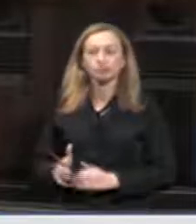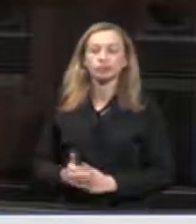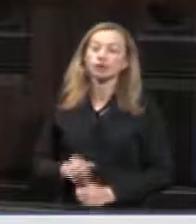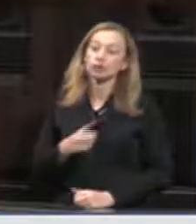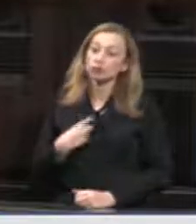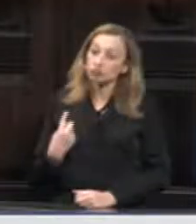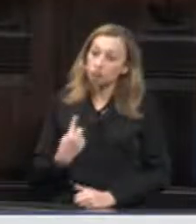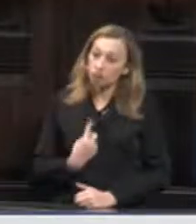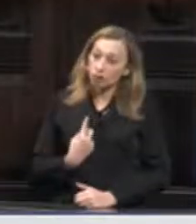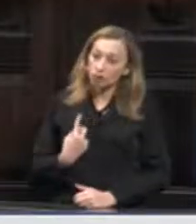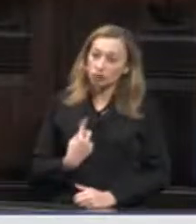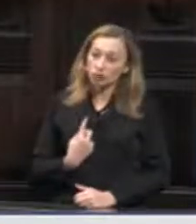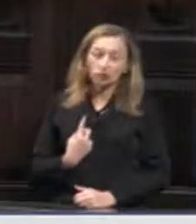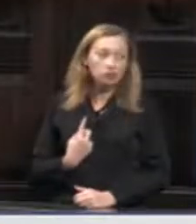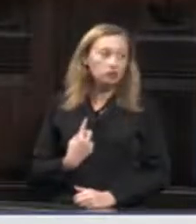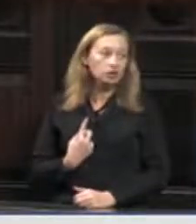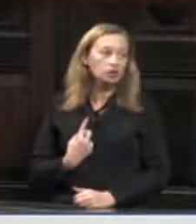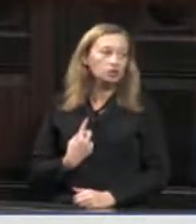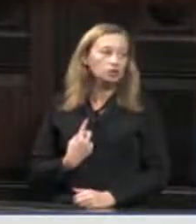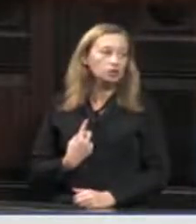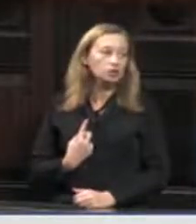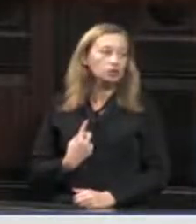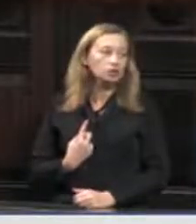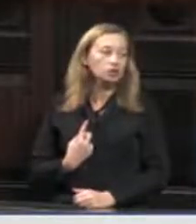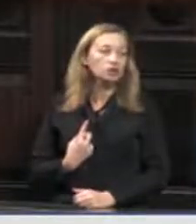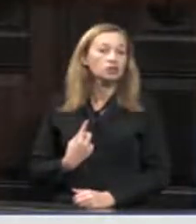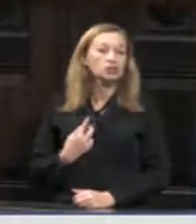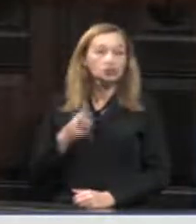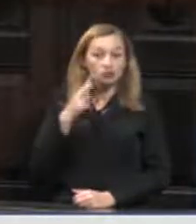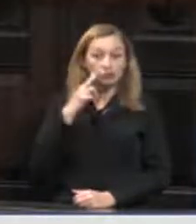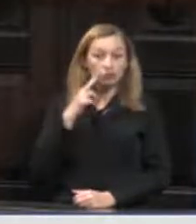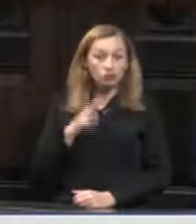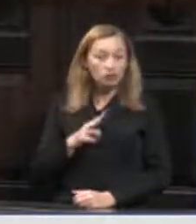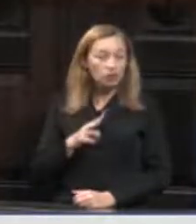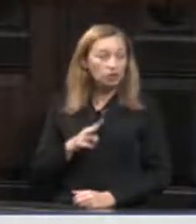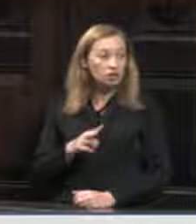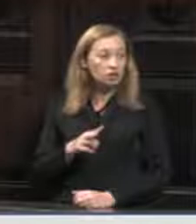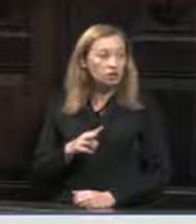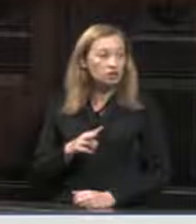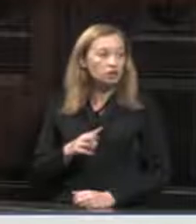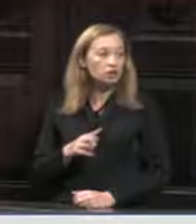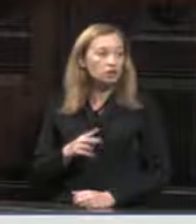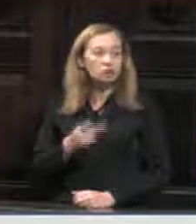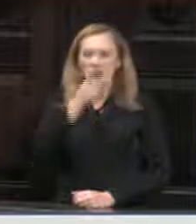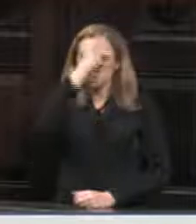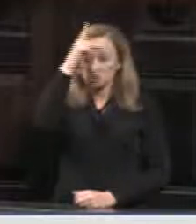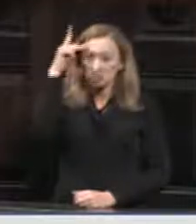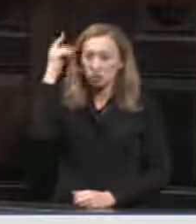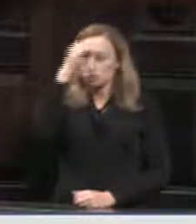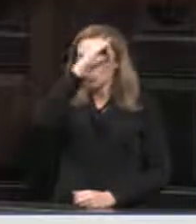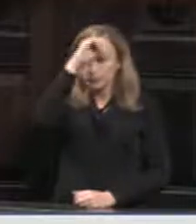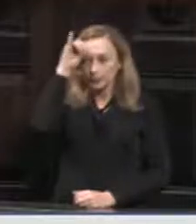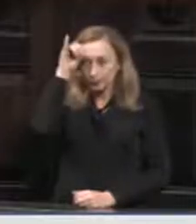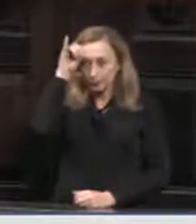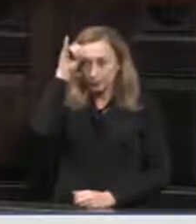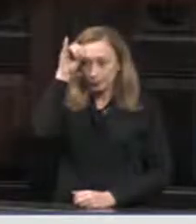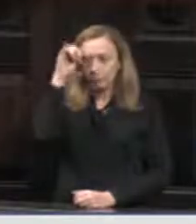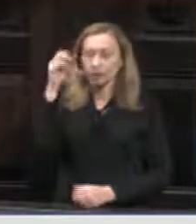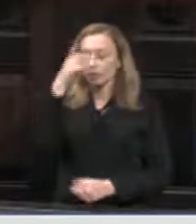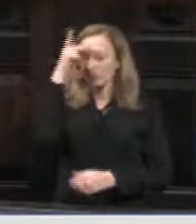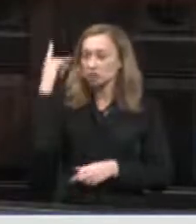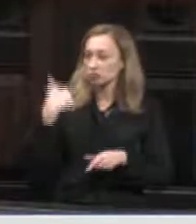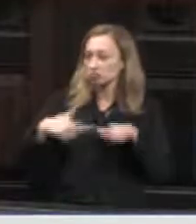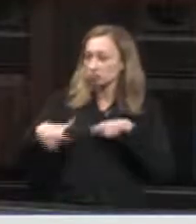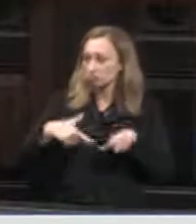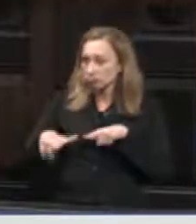nós tivemos ceifada a vida de uma pessoa inocente,